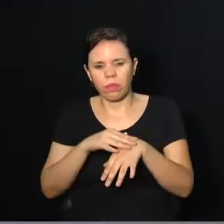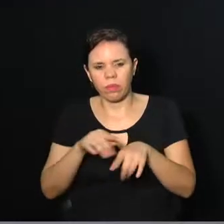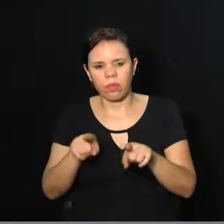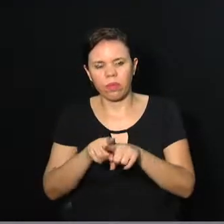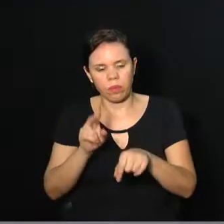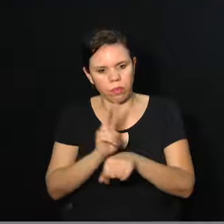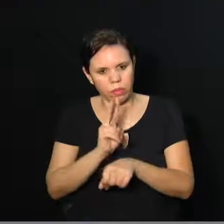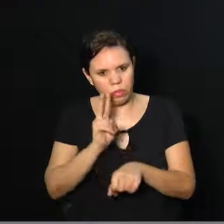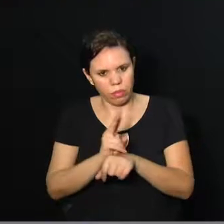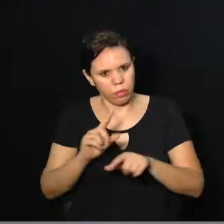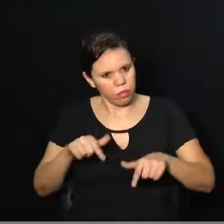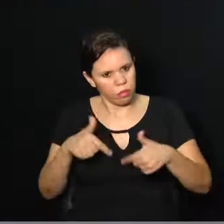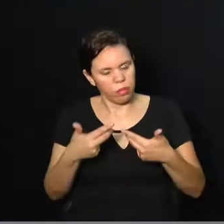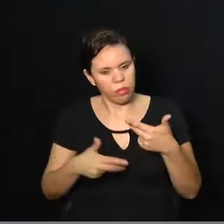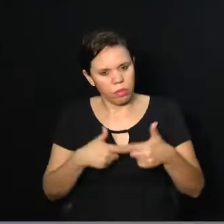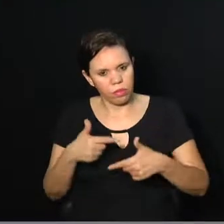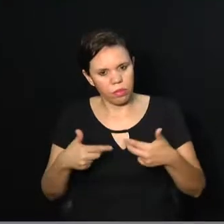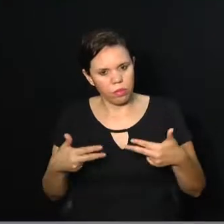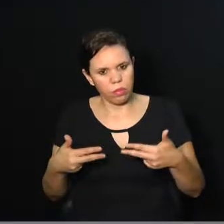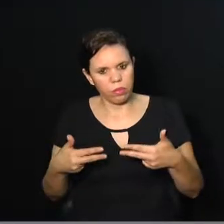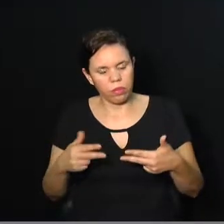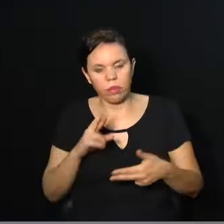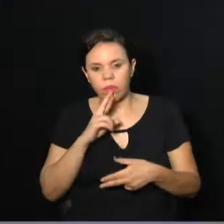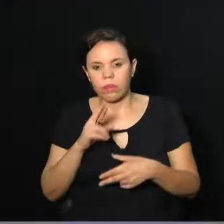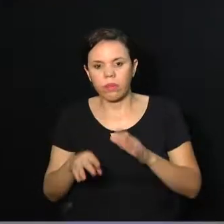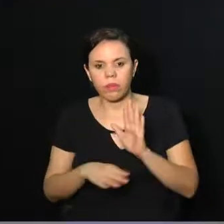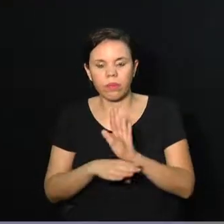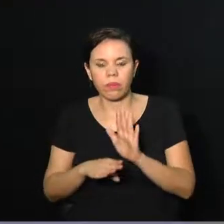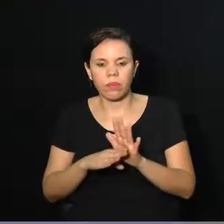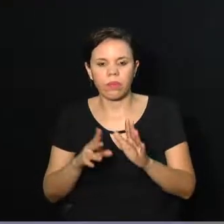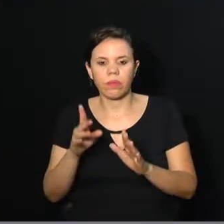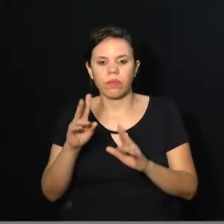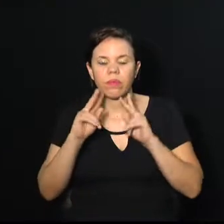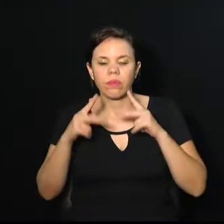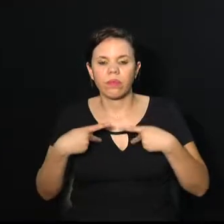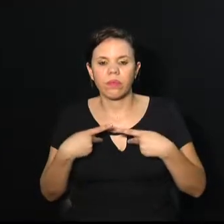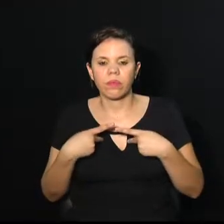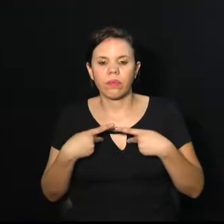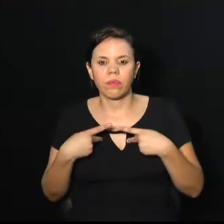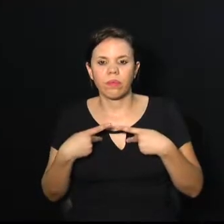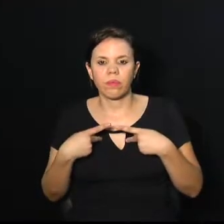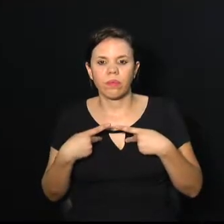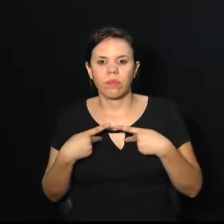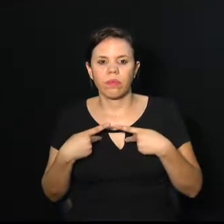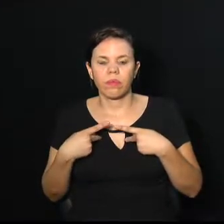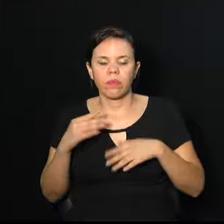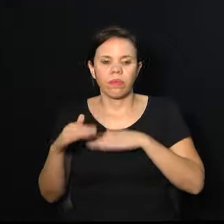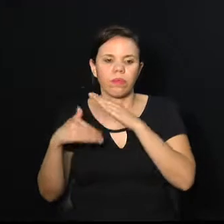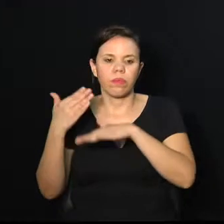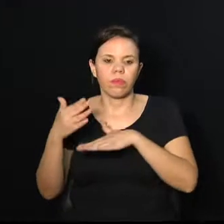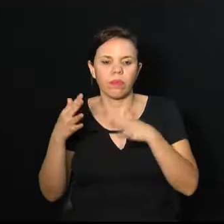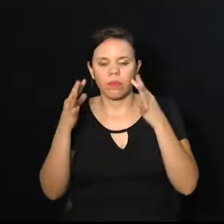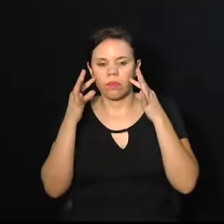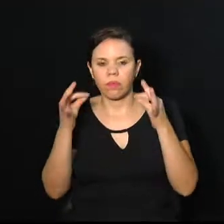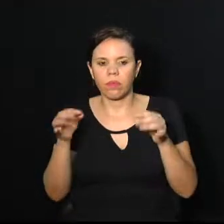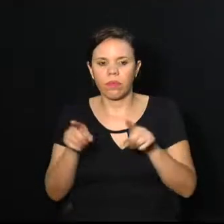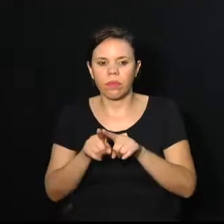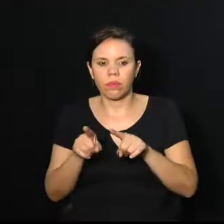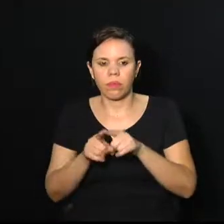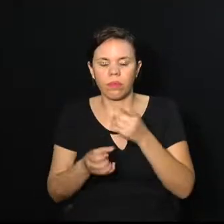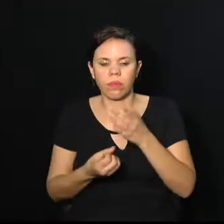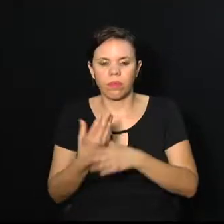reconhecendo a importância de responder às necessidades humanas de forma integral, para além da atenção, né, das